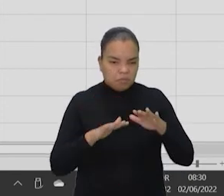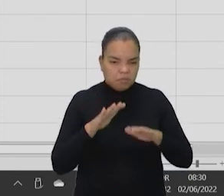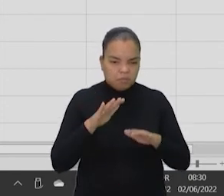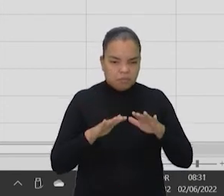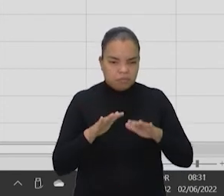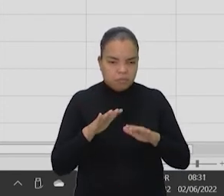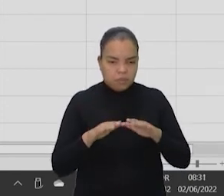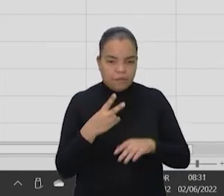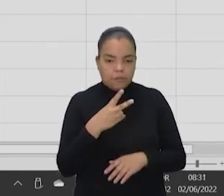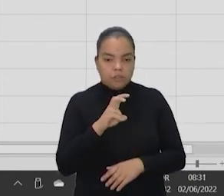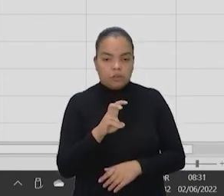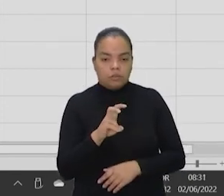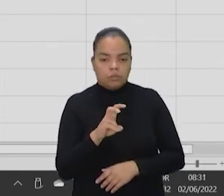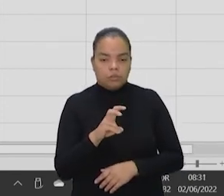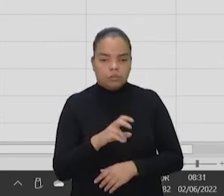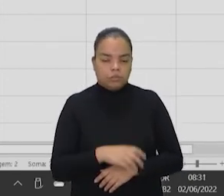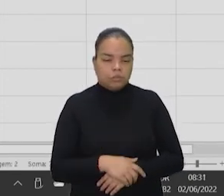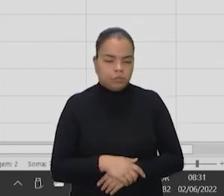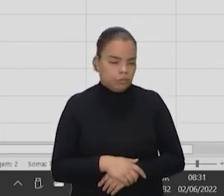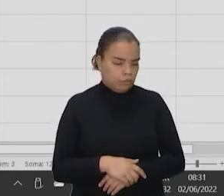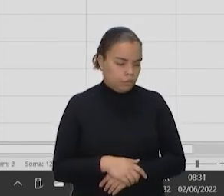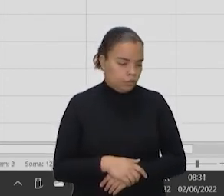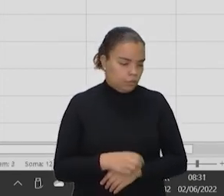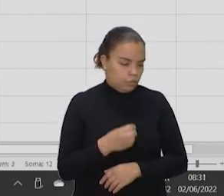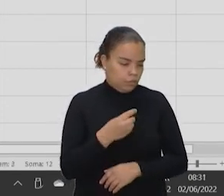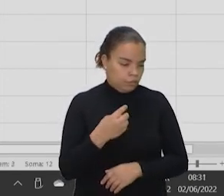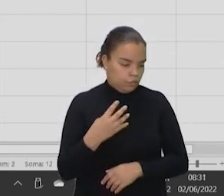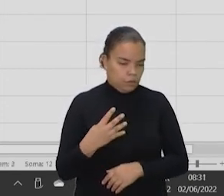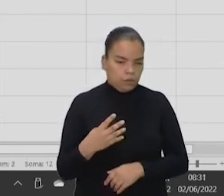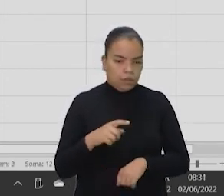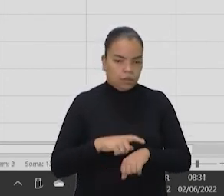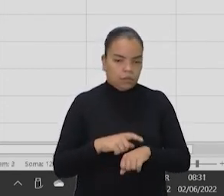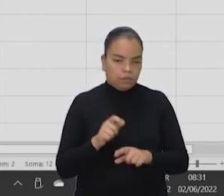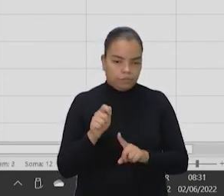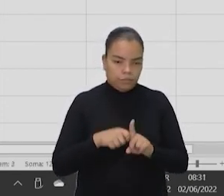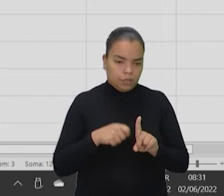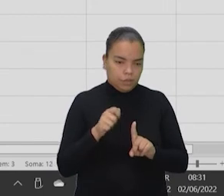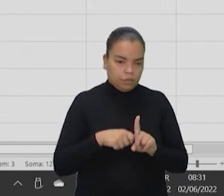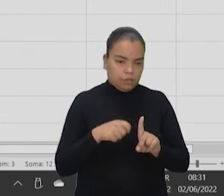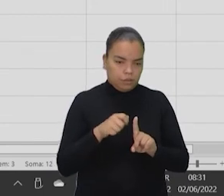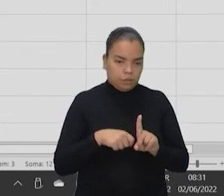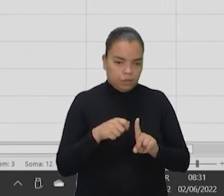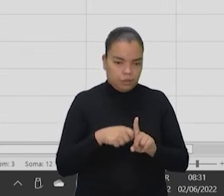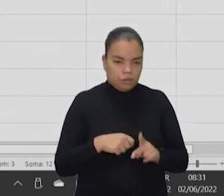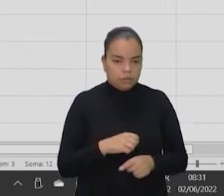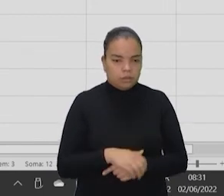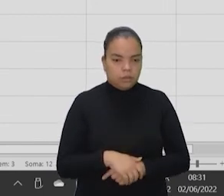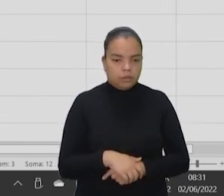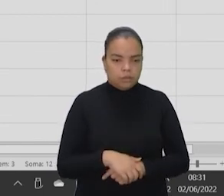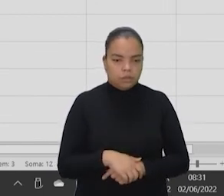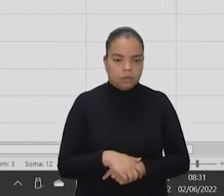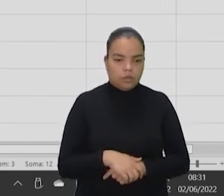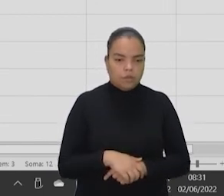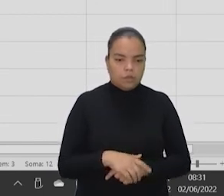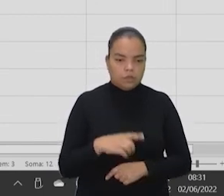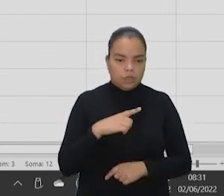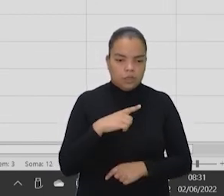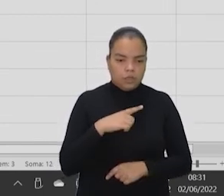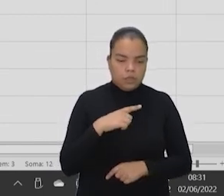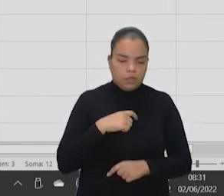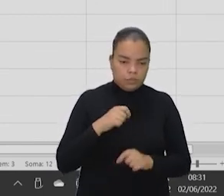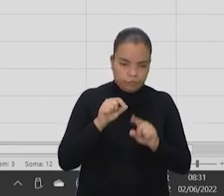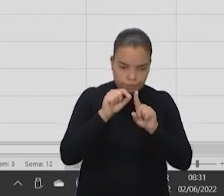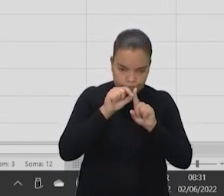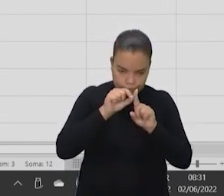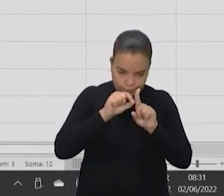24 meses. Como eu faço aqui, ó. A planilha faz para a gente automaticamente. Você seleciona os 3 últimos aqui para